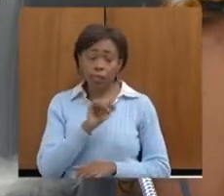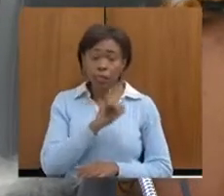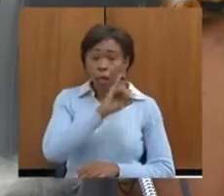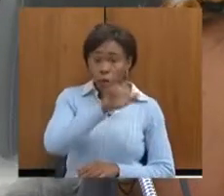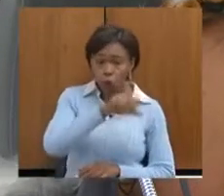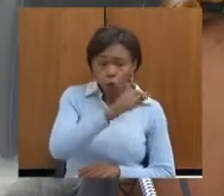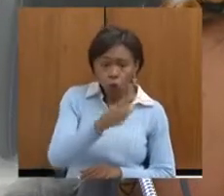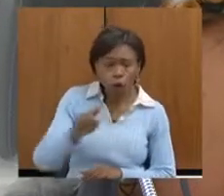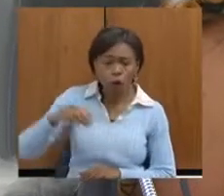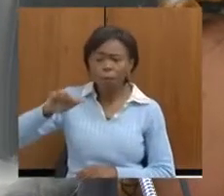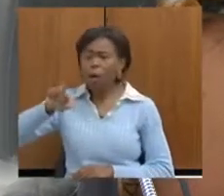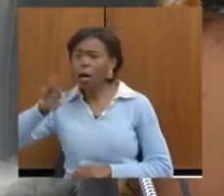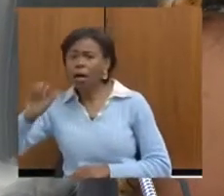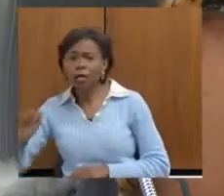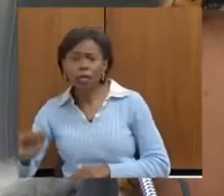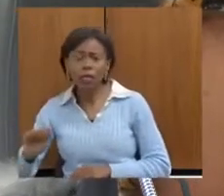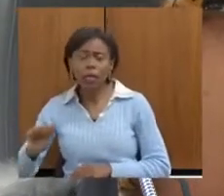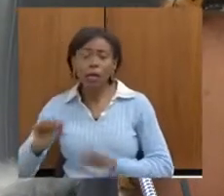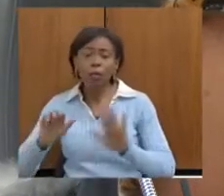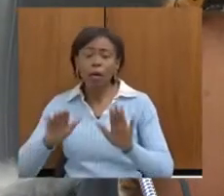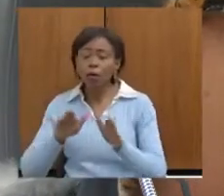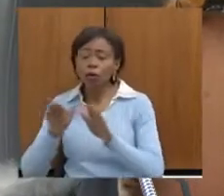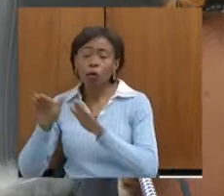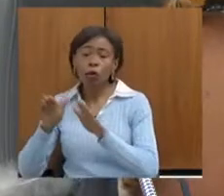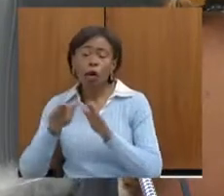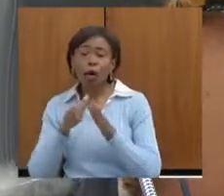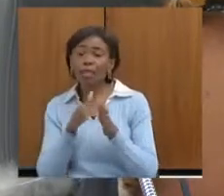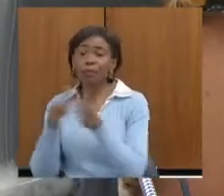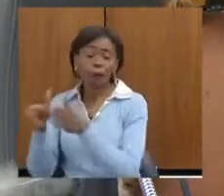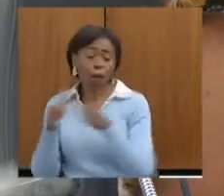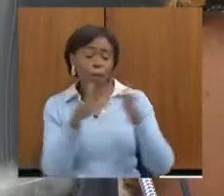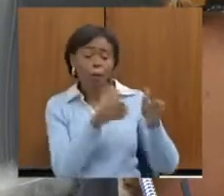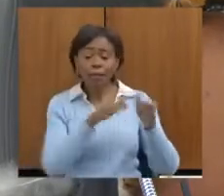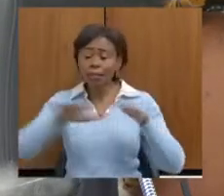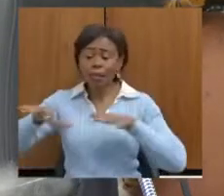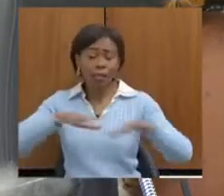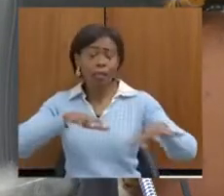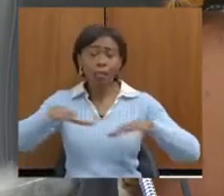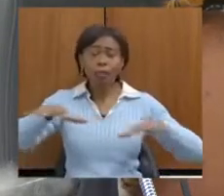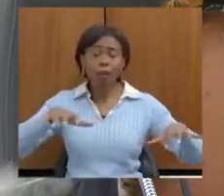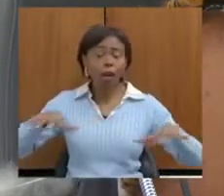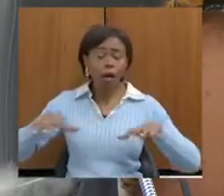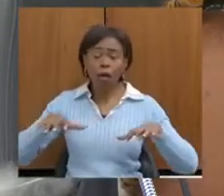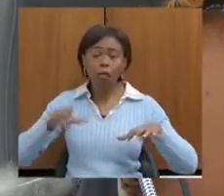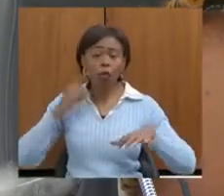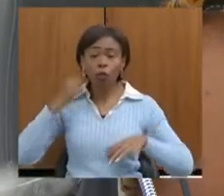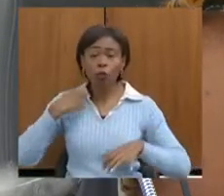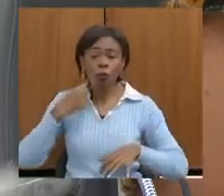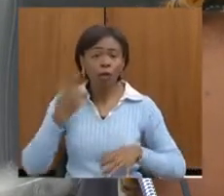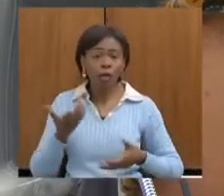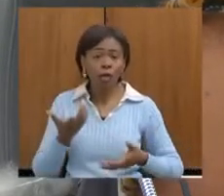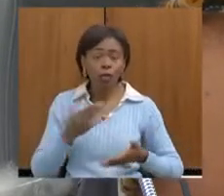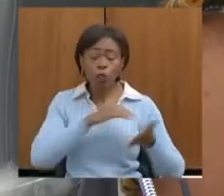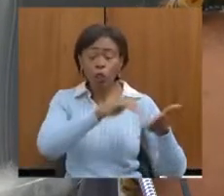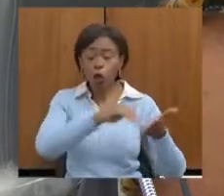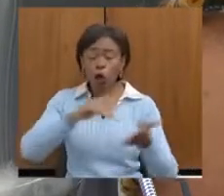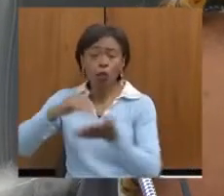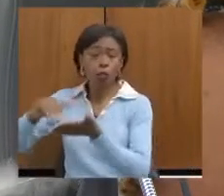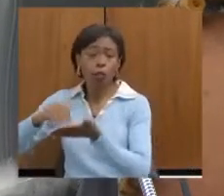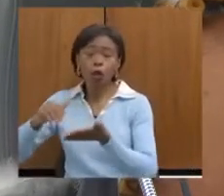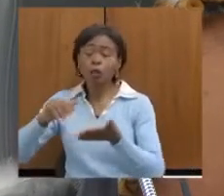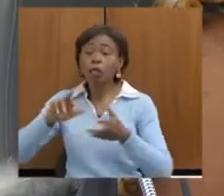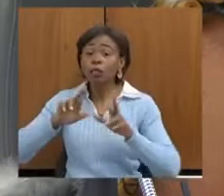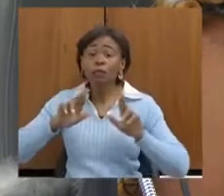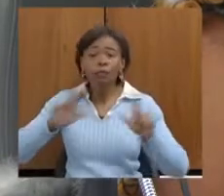ele tá com seu advogado cada um escritório diferente ninguém sabe mais o que tá acontecendo e normalmente